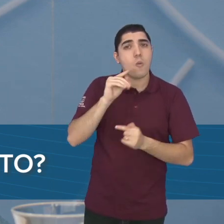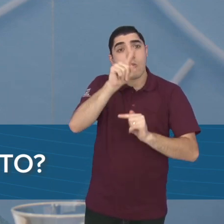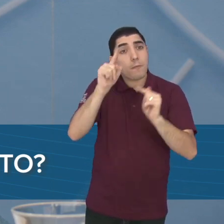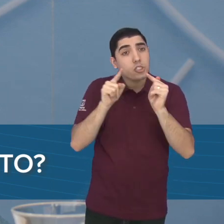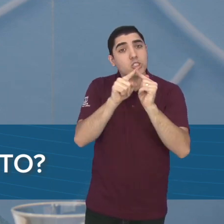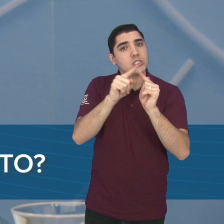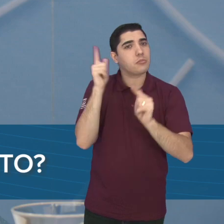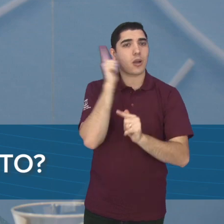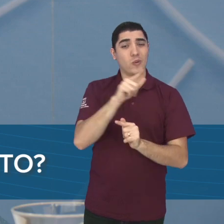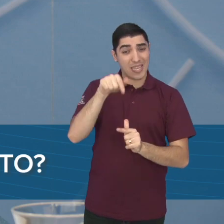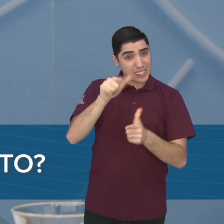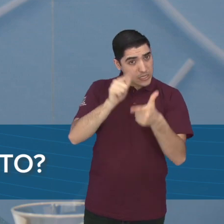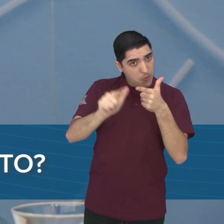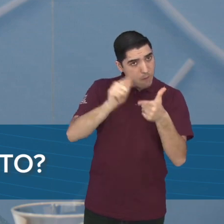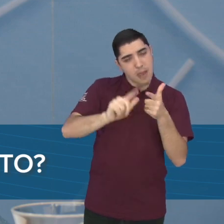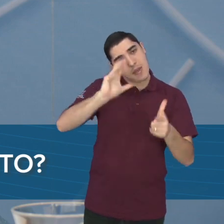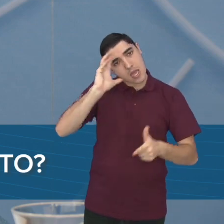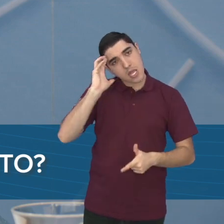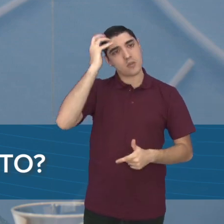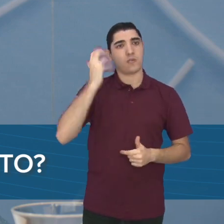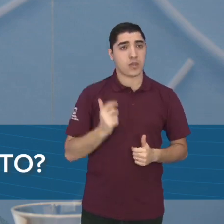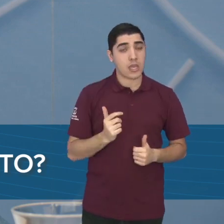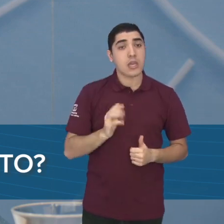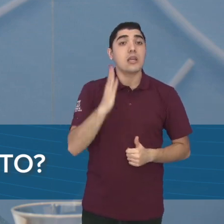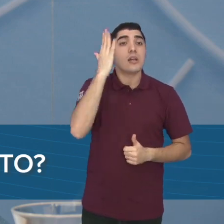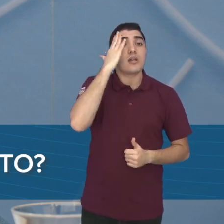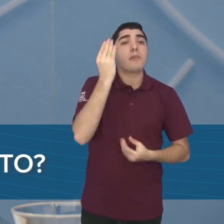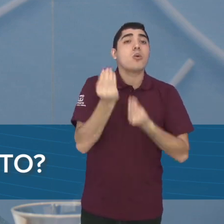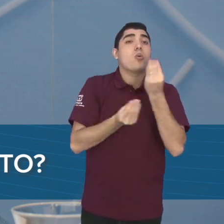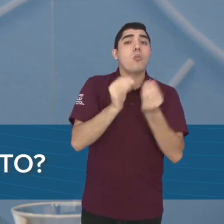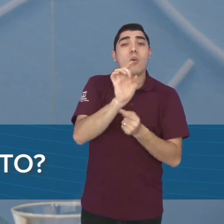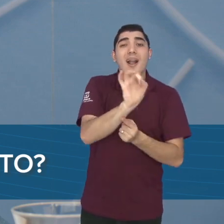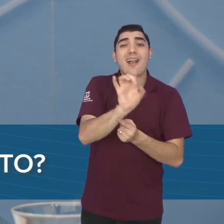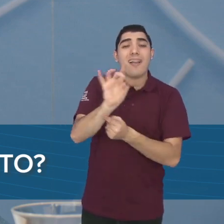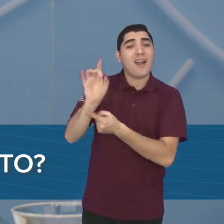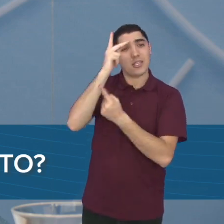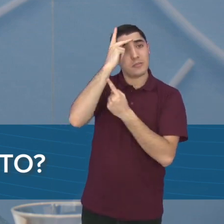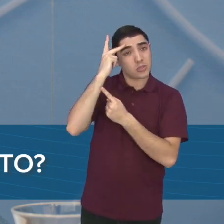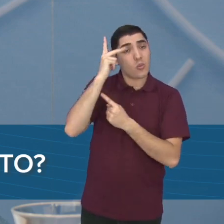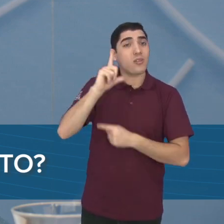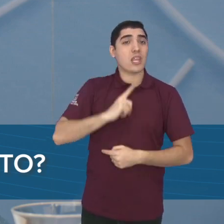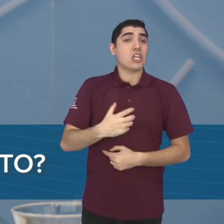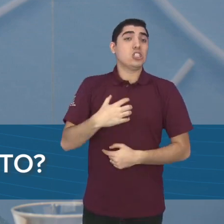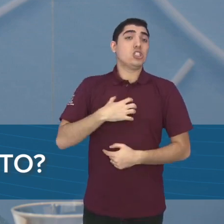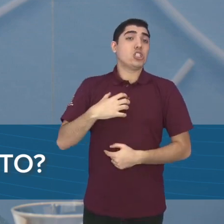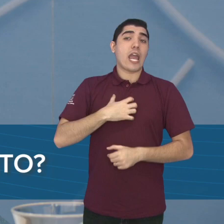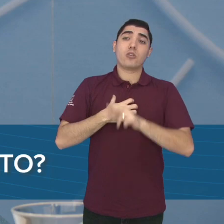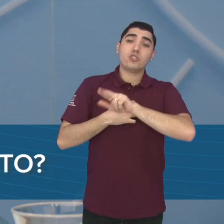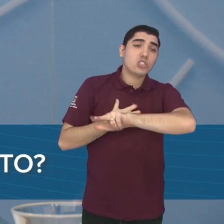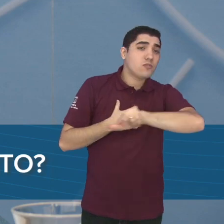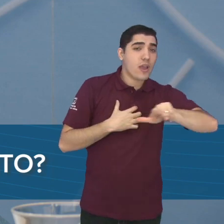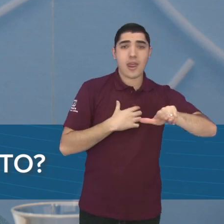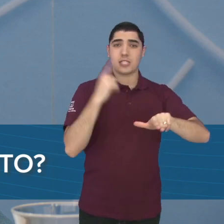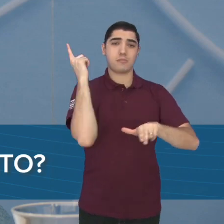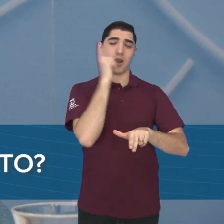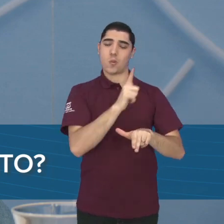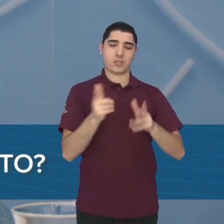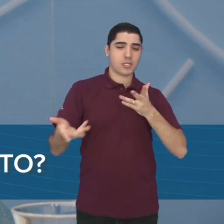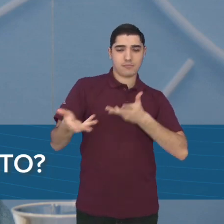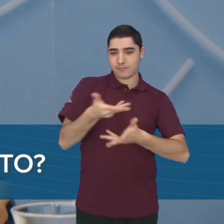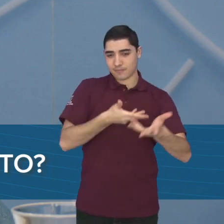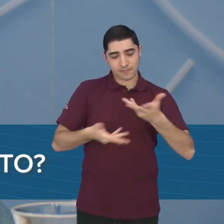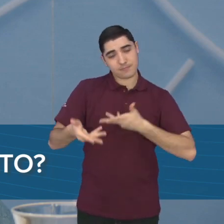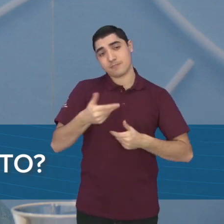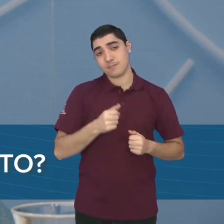indivíduo, né? Mas entender como cada um processa esse sofrimento, como que isso é compartilhado com o outro, né? Eu acho